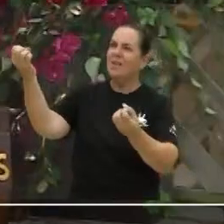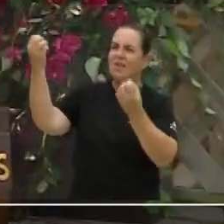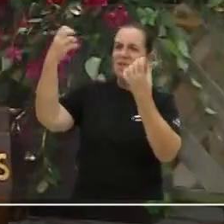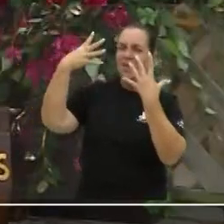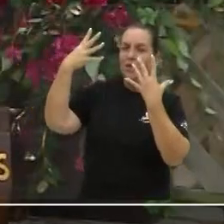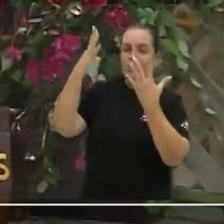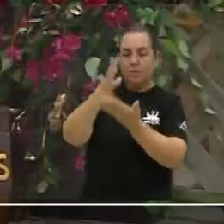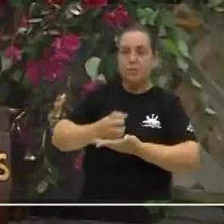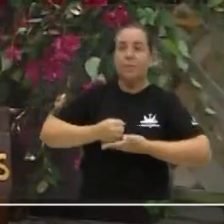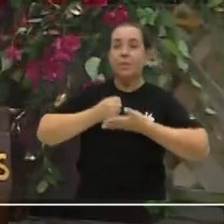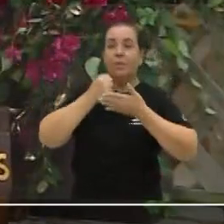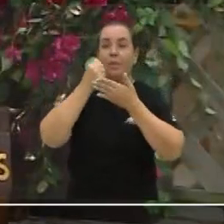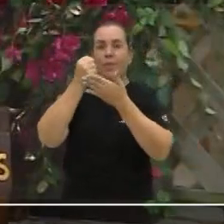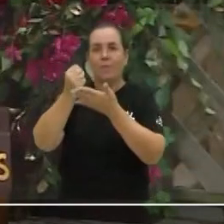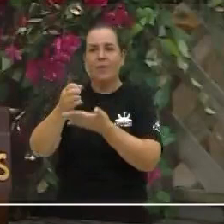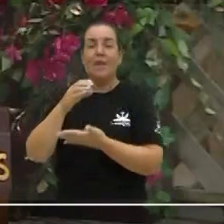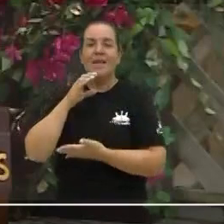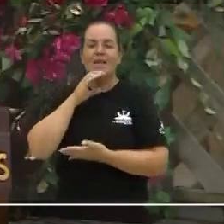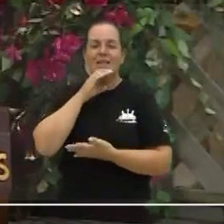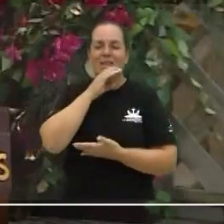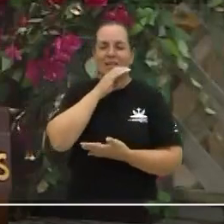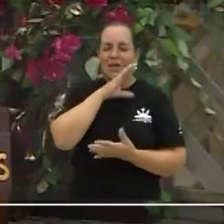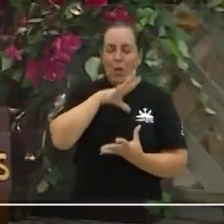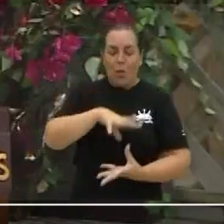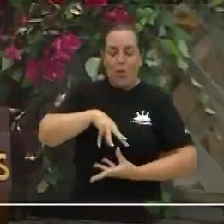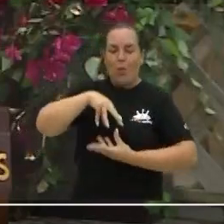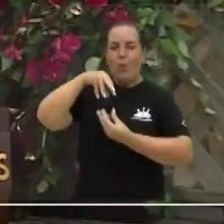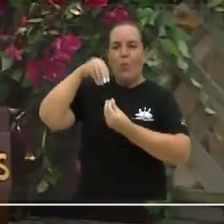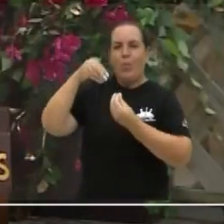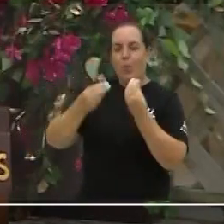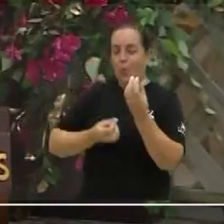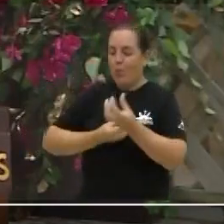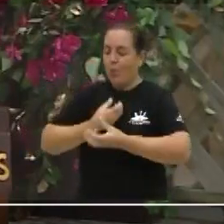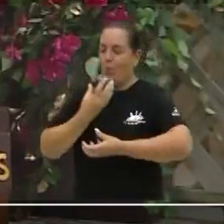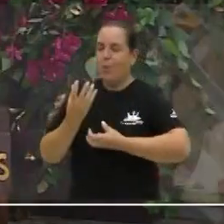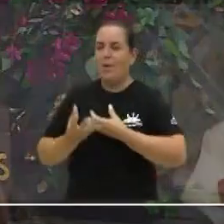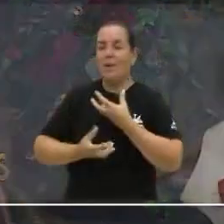redentora que aquece e inflama a alma.